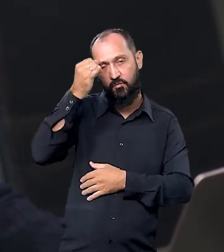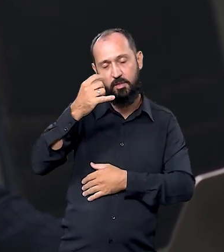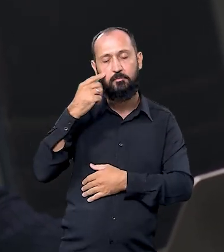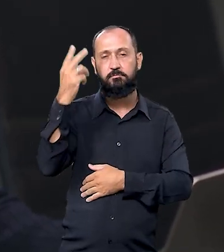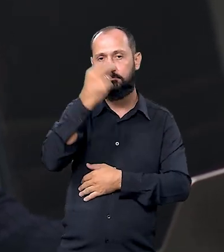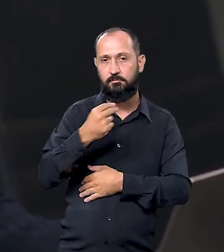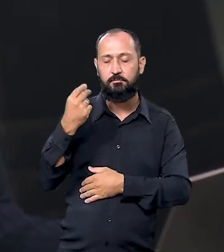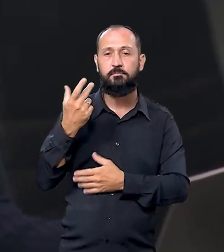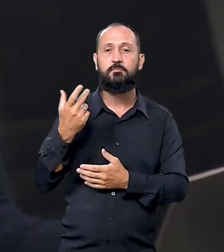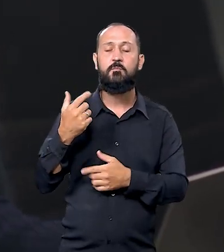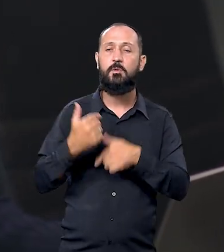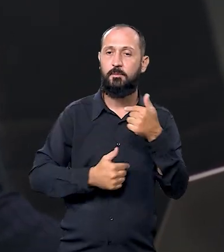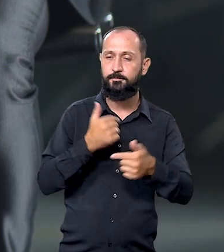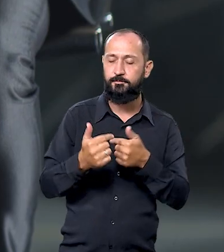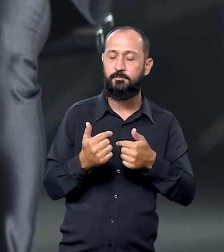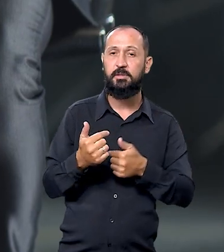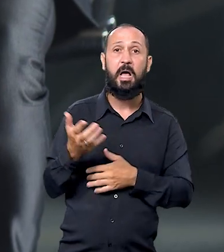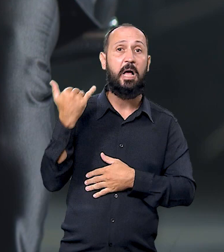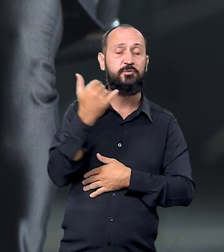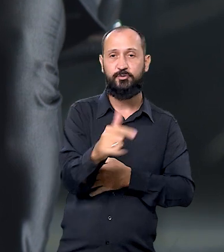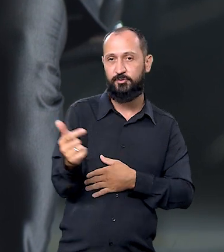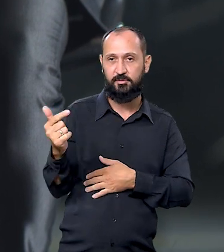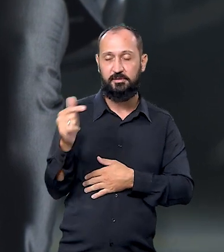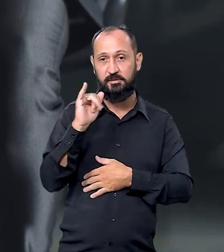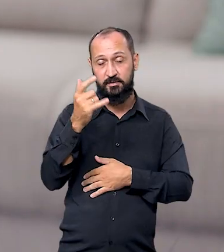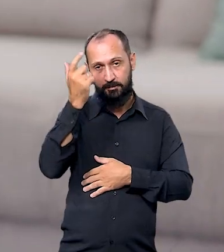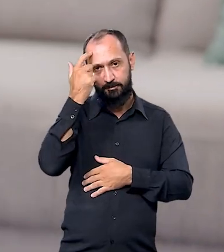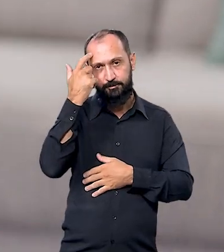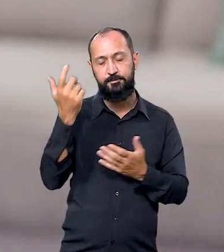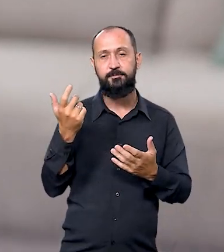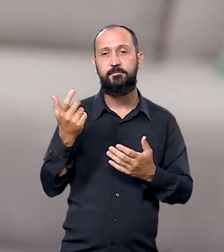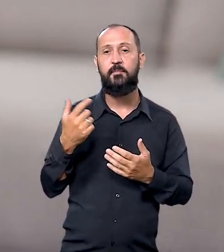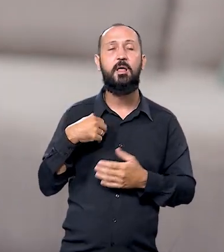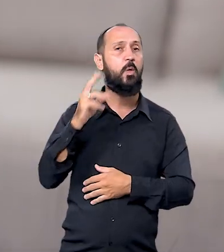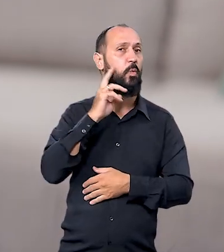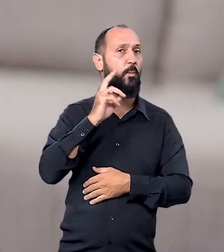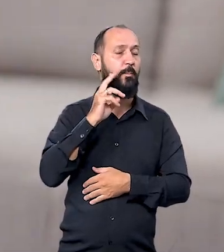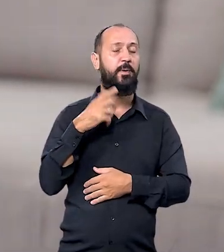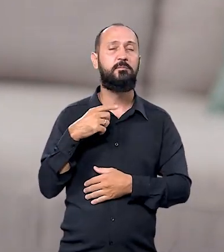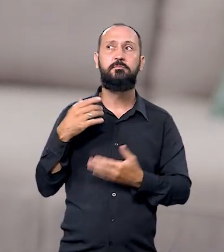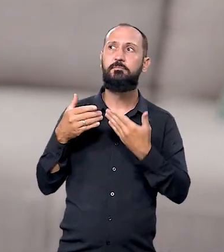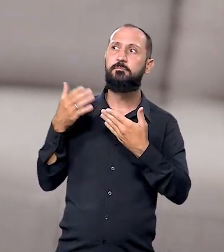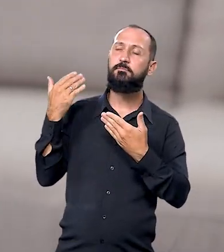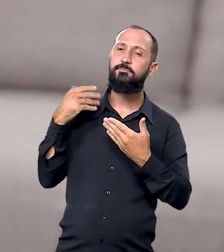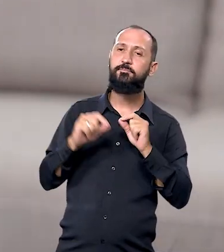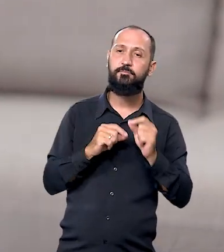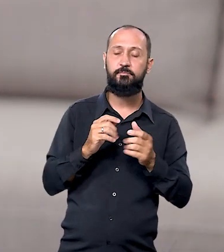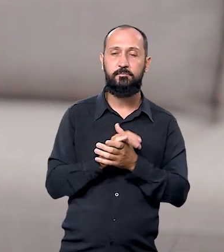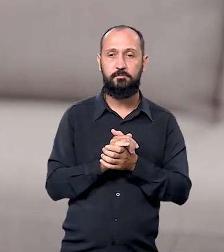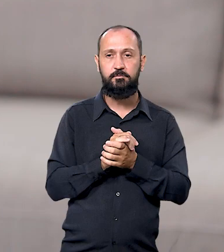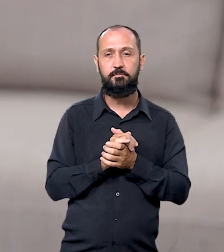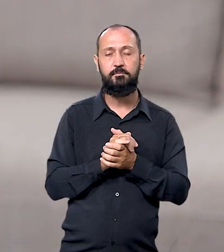o combate ao assédio, por exemplo, no mercado de trabalho. Isso não existia antes. Se você for pensar, era natural, até pouco